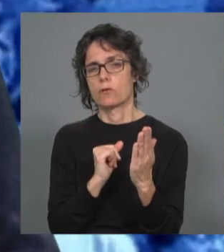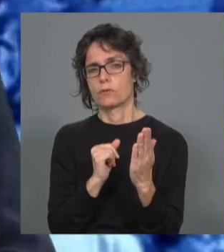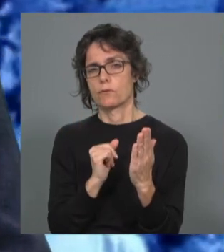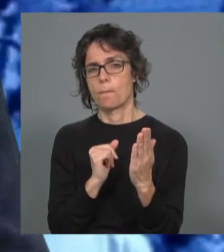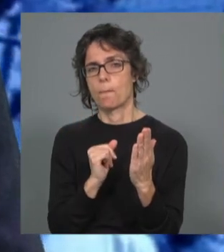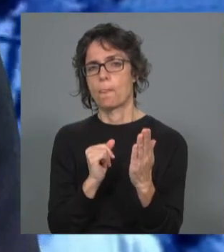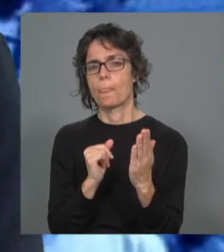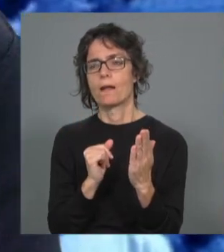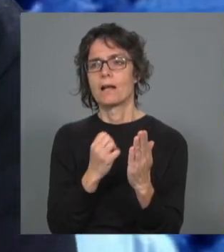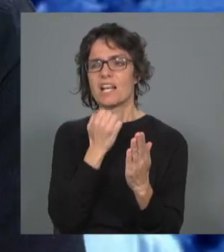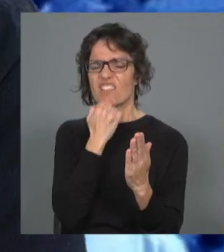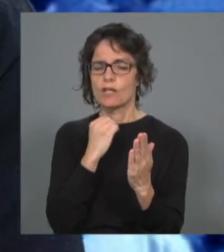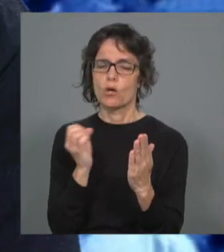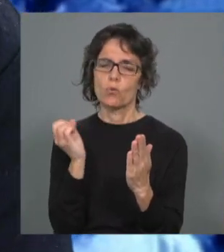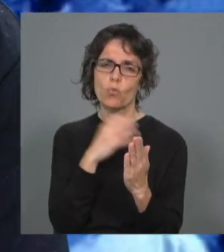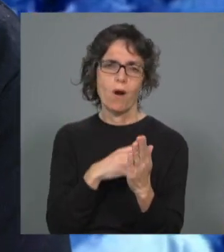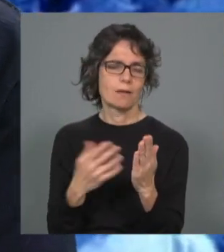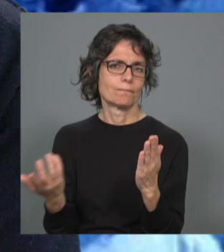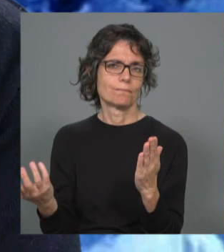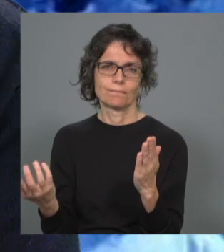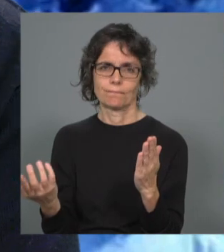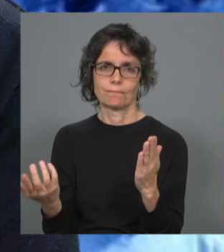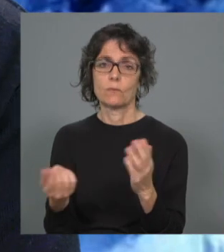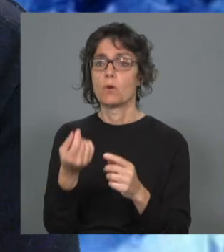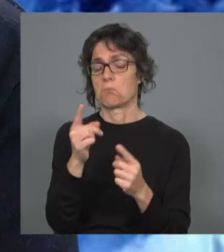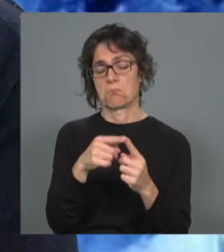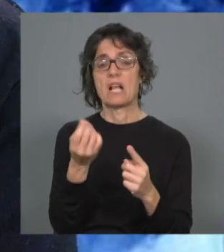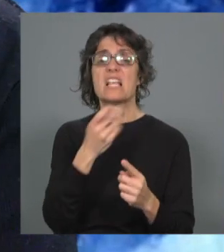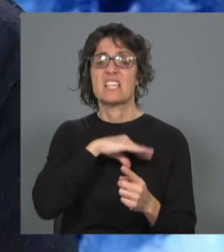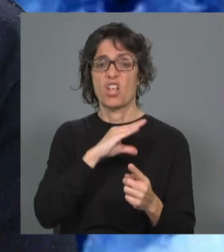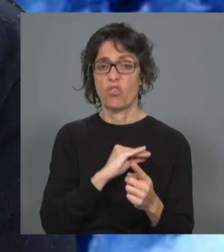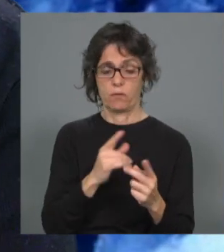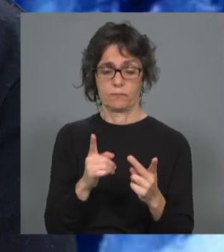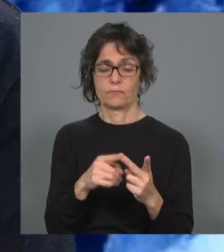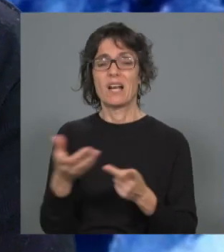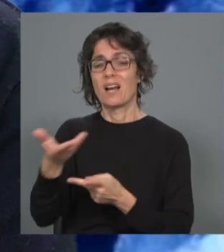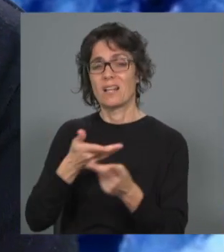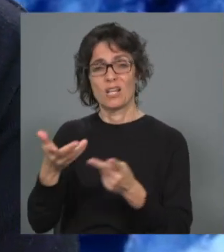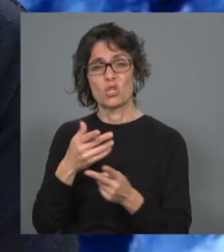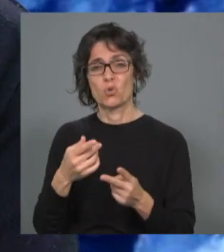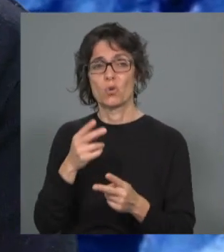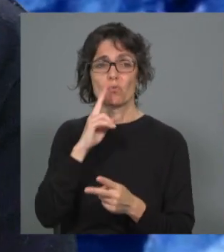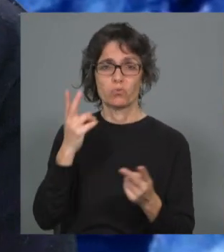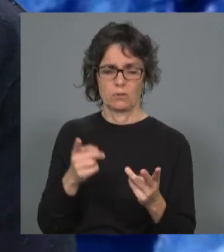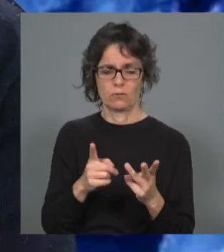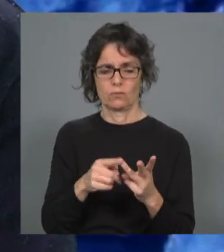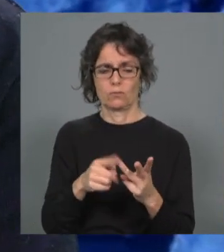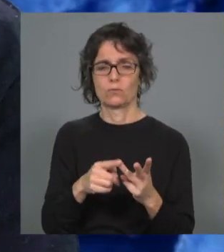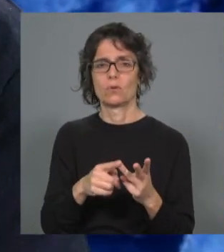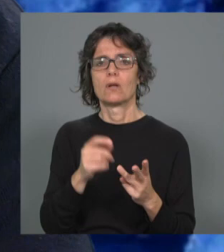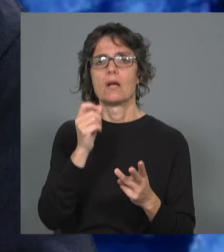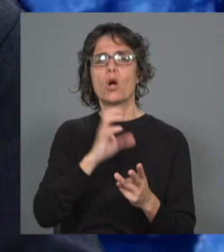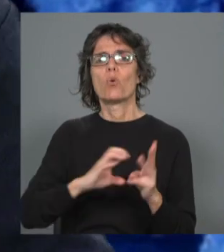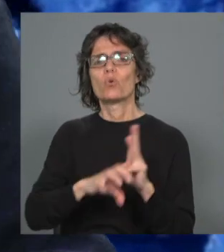muita insatisfação com o trabalho. Ou pelos salários, ou pelas relações com as chefias, ou pelas condições do